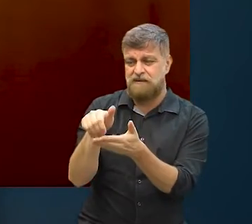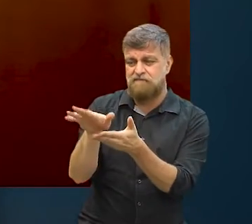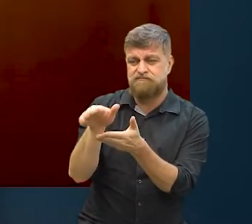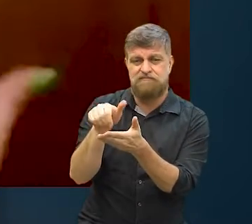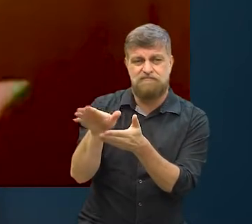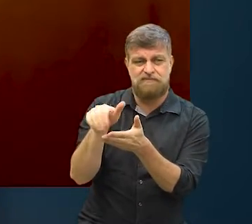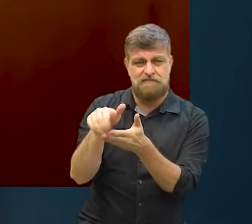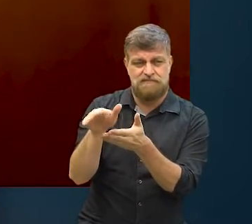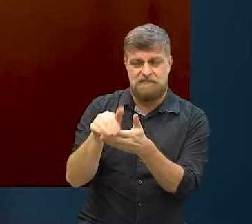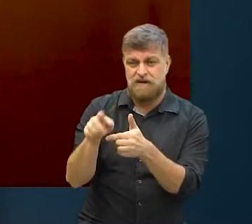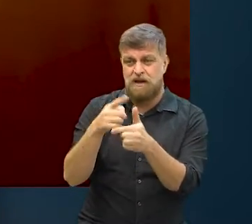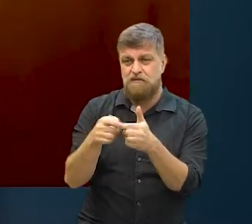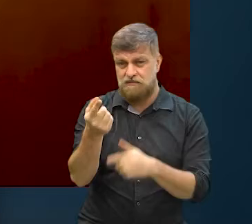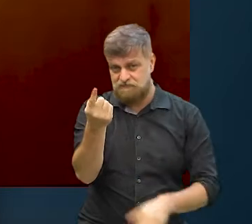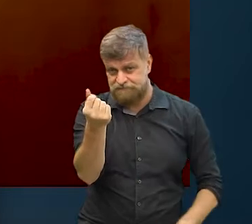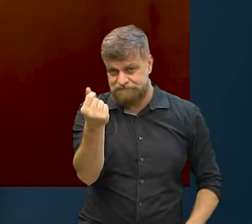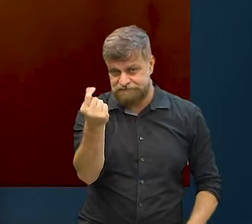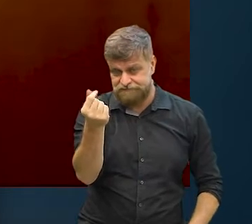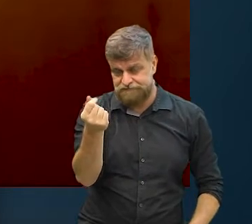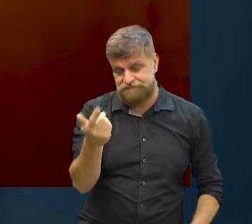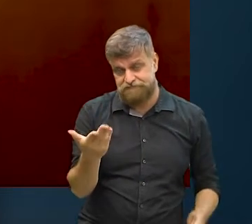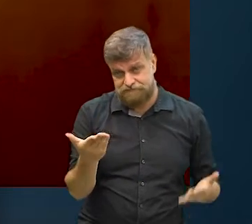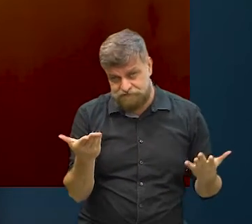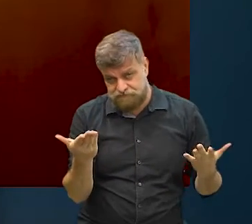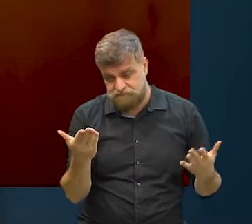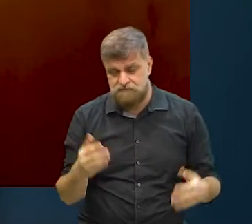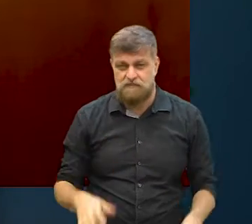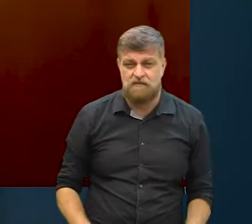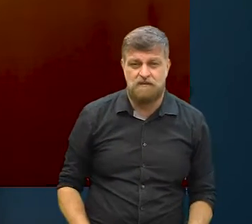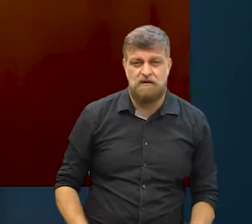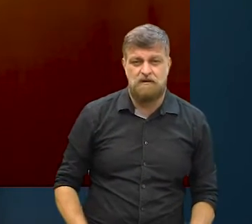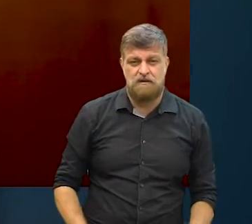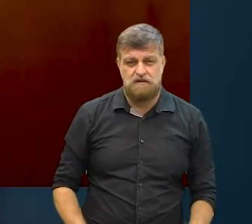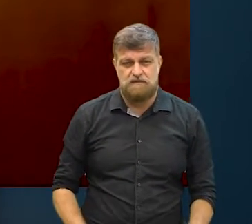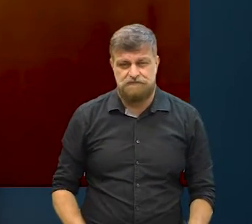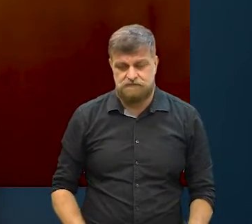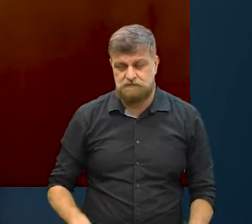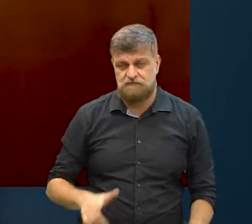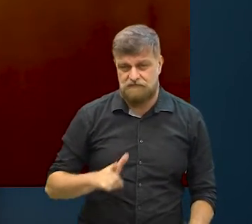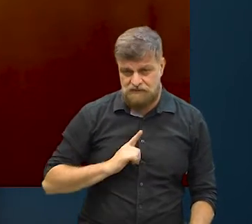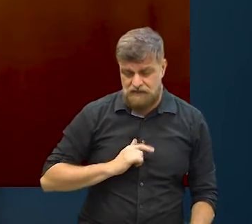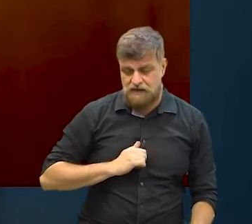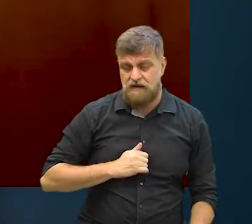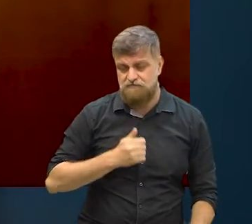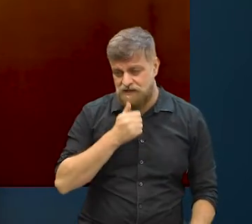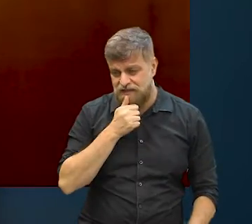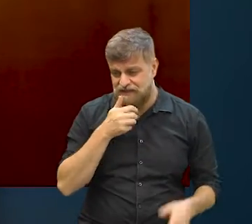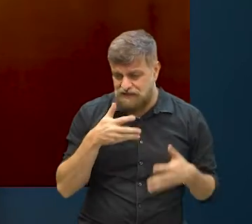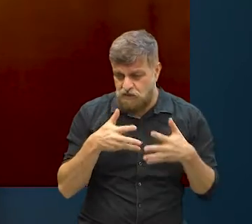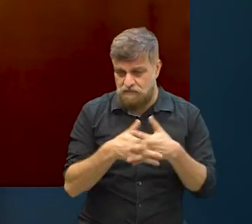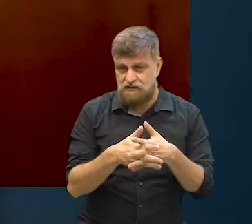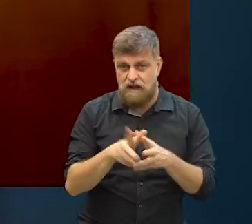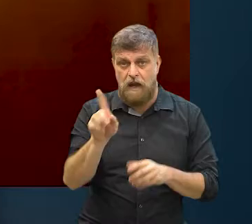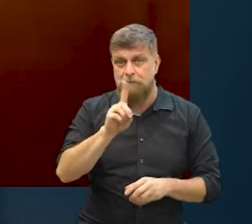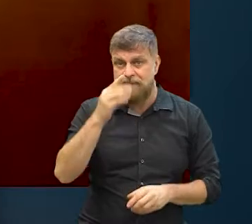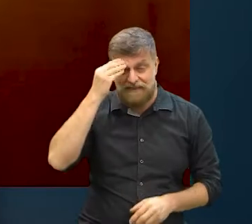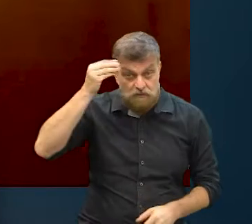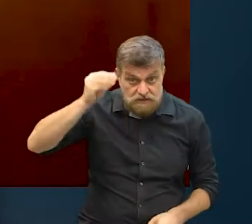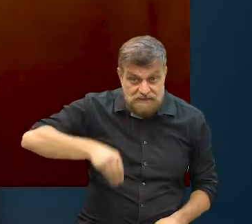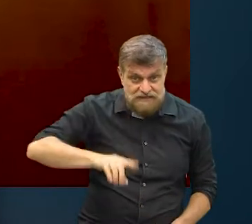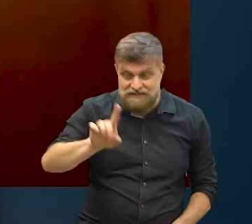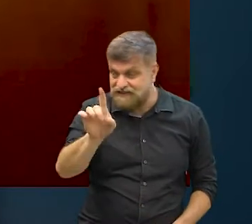gente começou a ficar com muito problema financeiro. E então, assim, tá bem ainda complicadinho, mas não